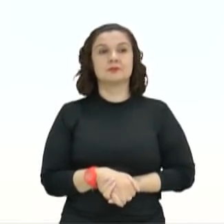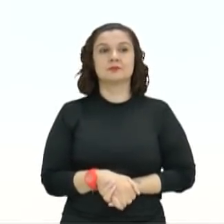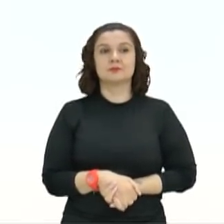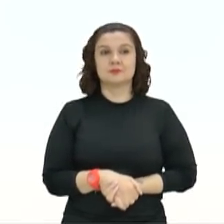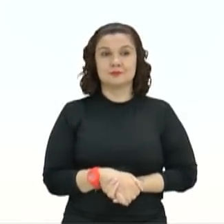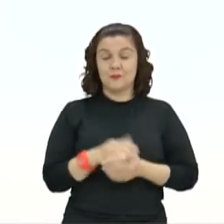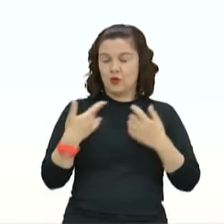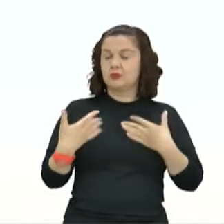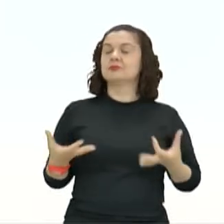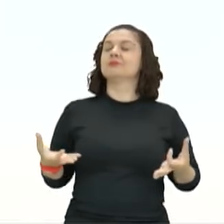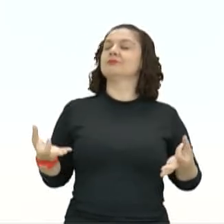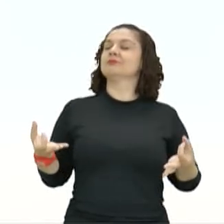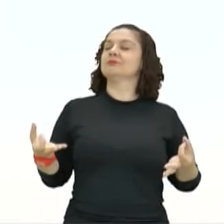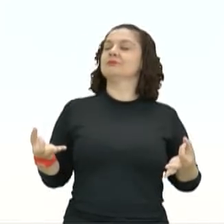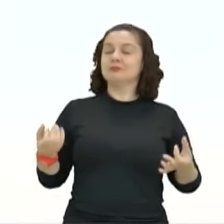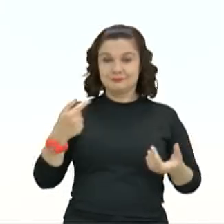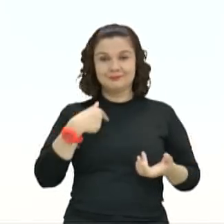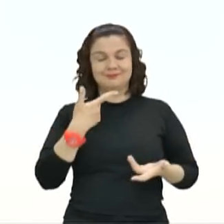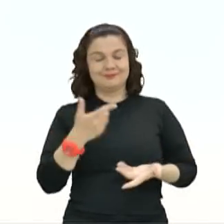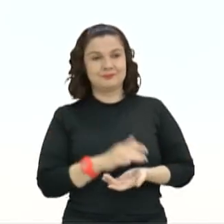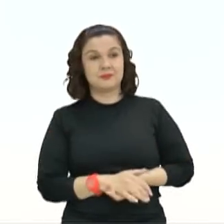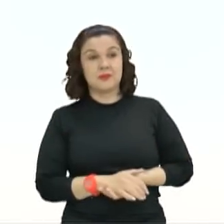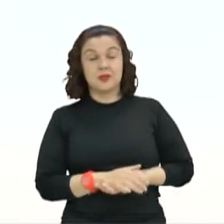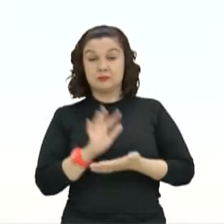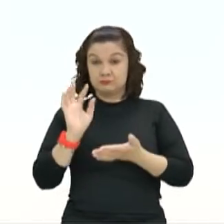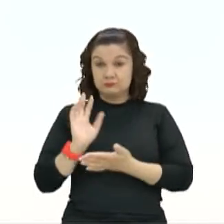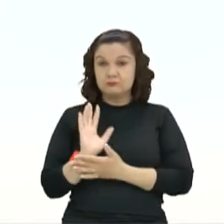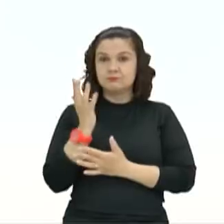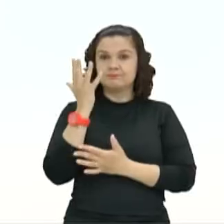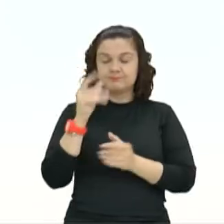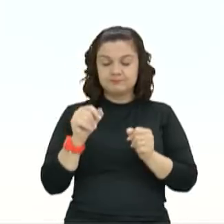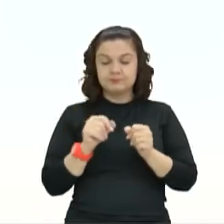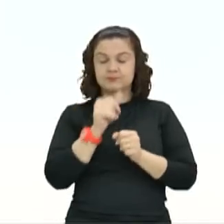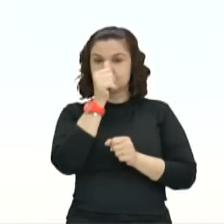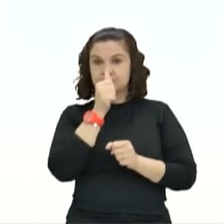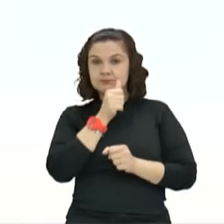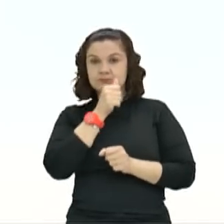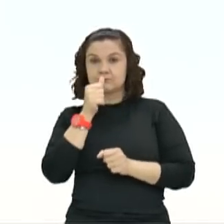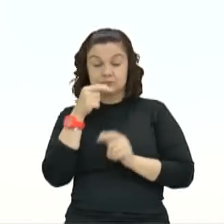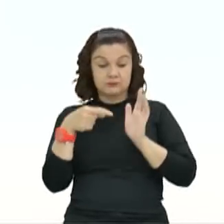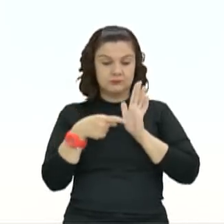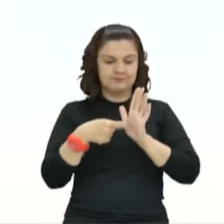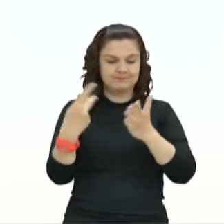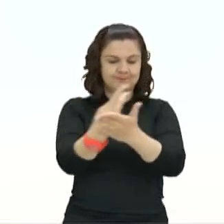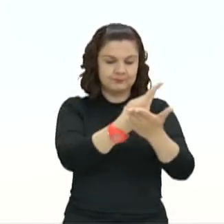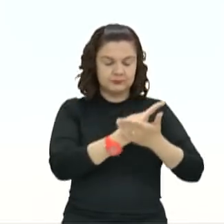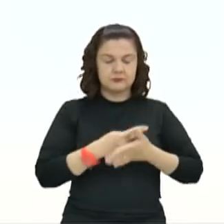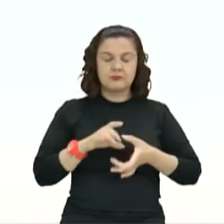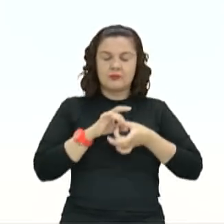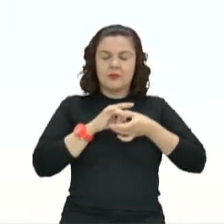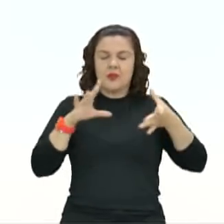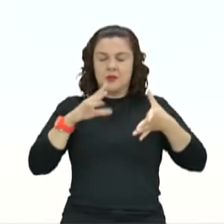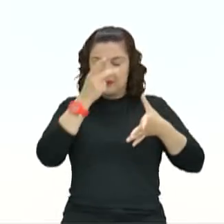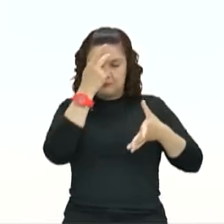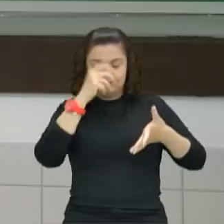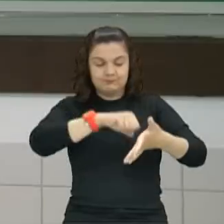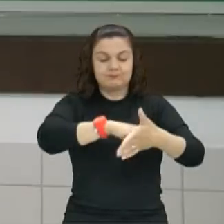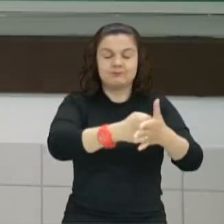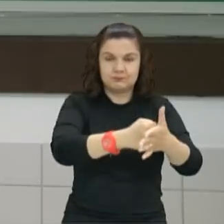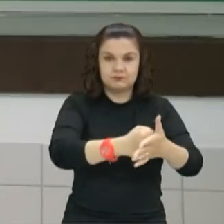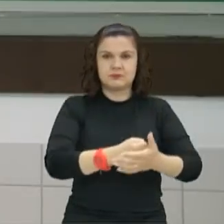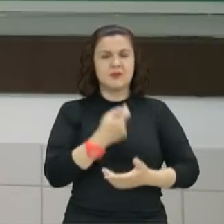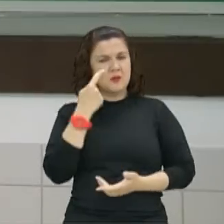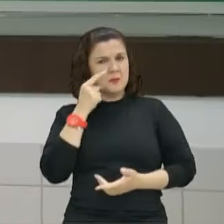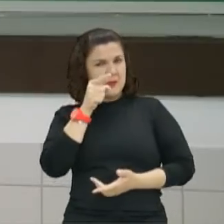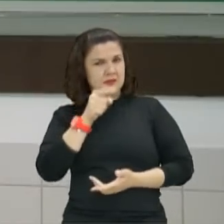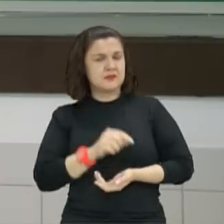com o meu guru ali, com o Zeca. Atitudes de resiliência diante da barbárie libertam o opressor.